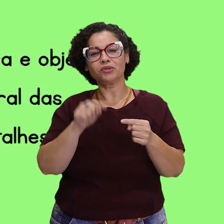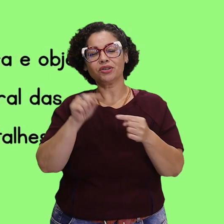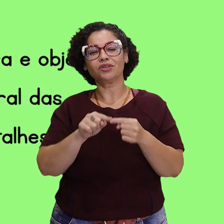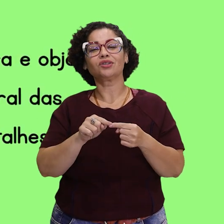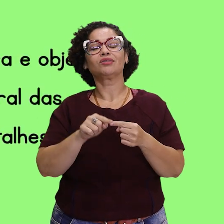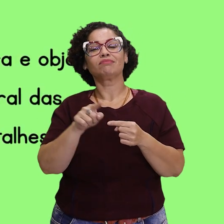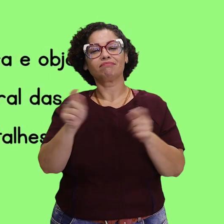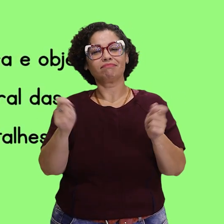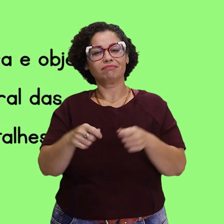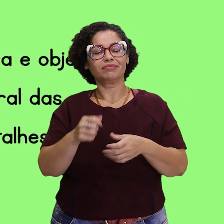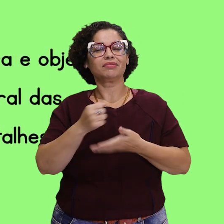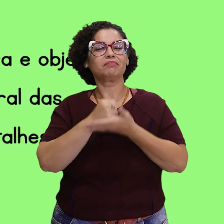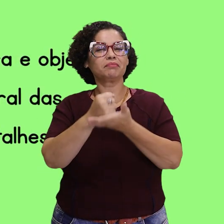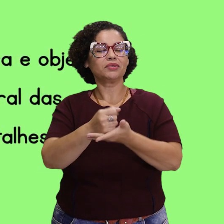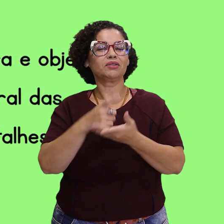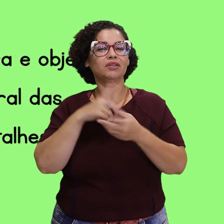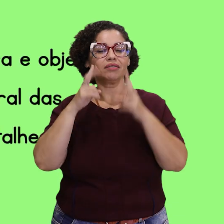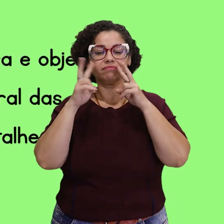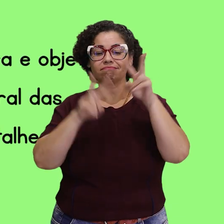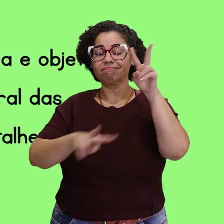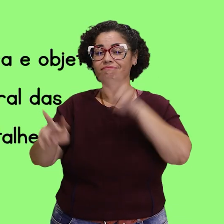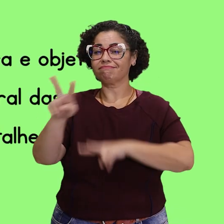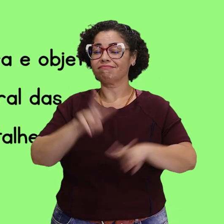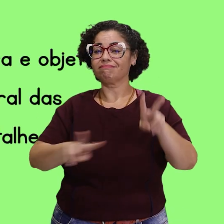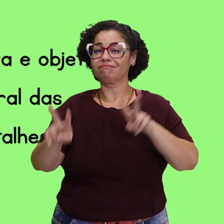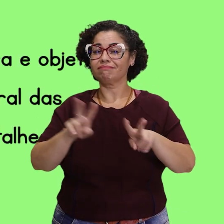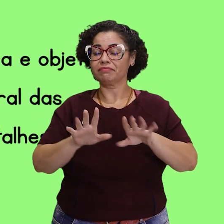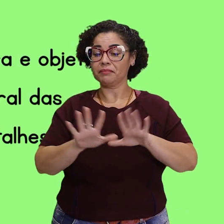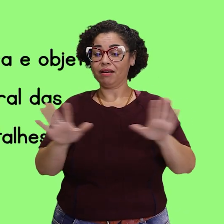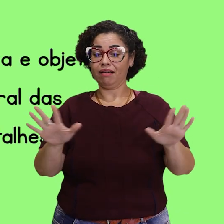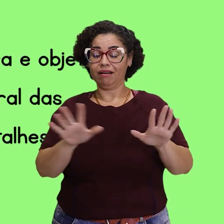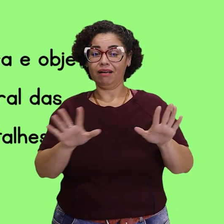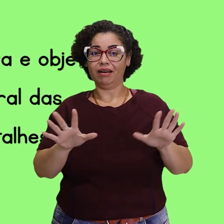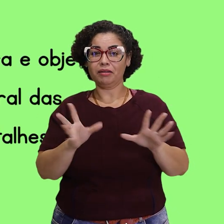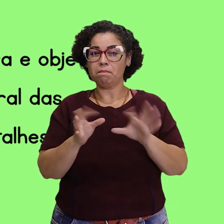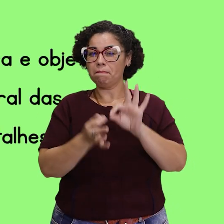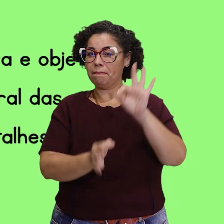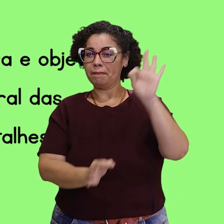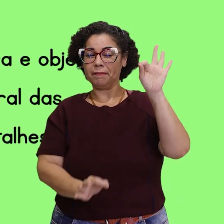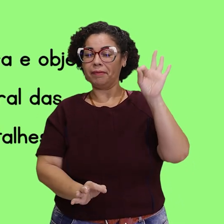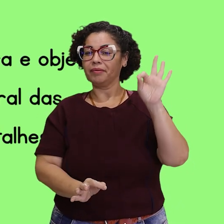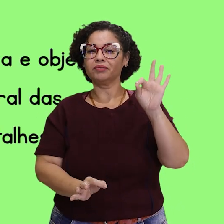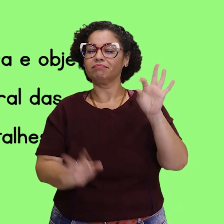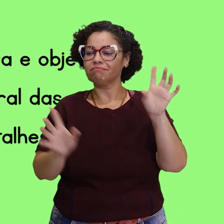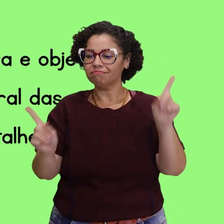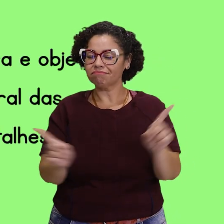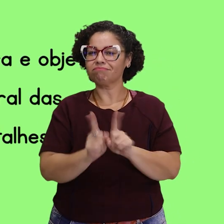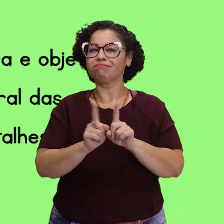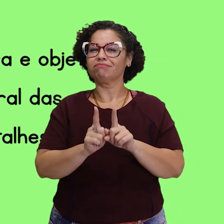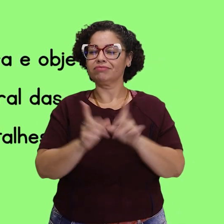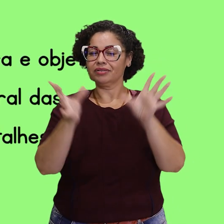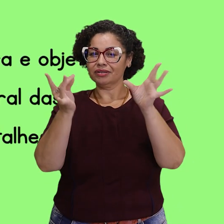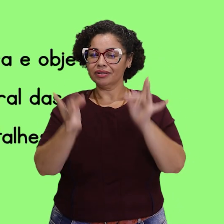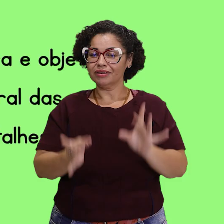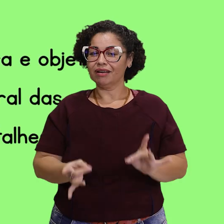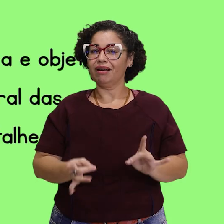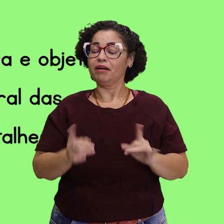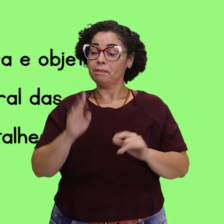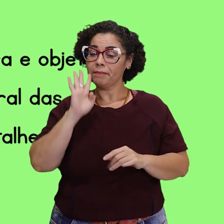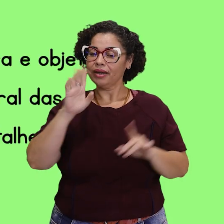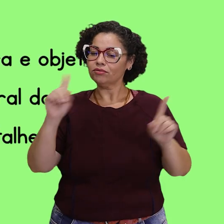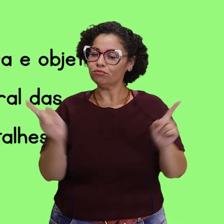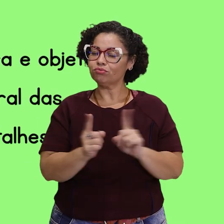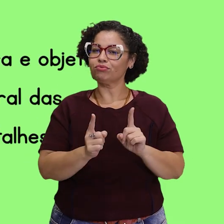e objetiva, apresentando apenas uma visão geral das informações, sem exagerar nos